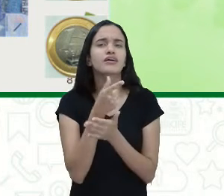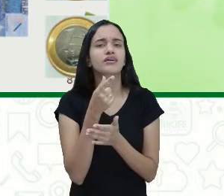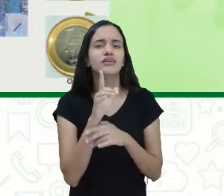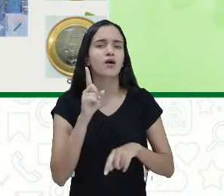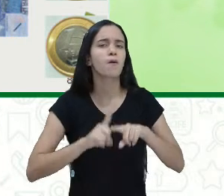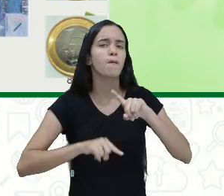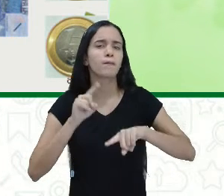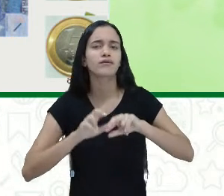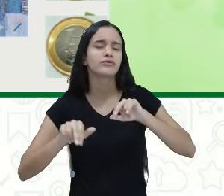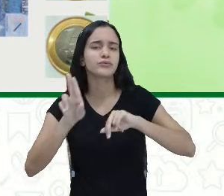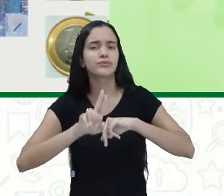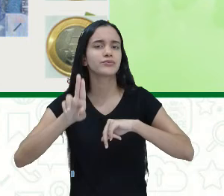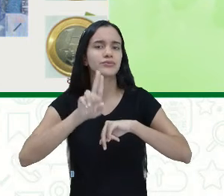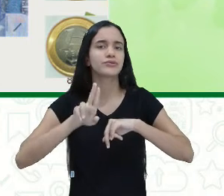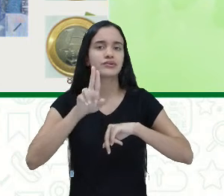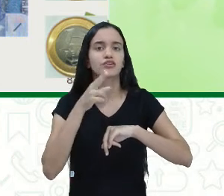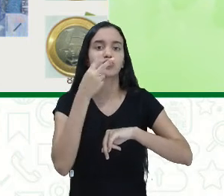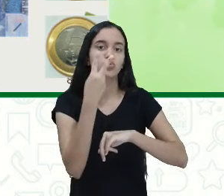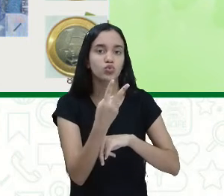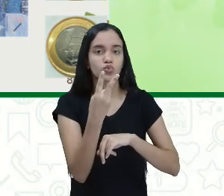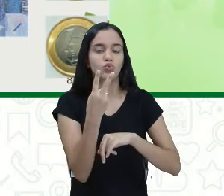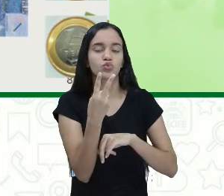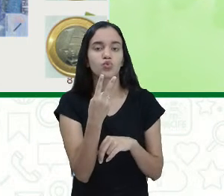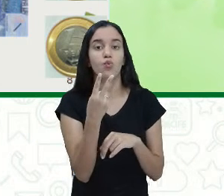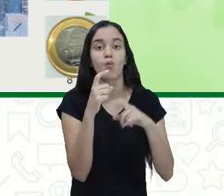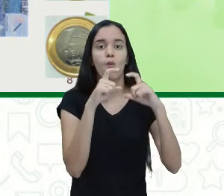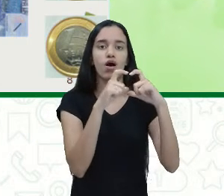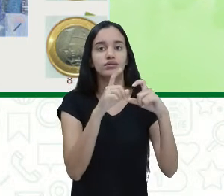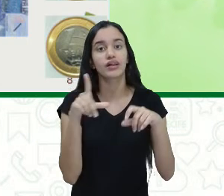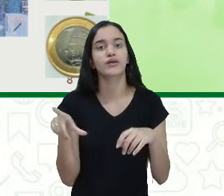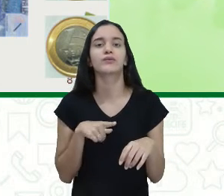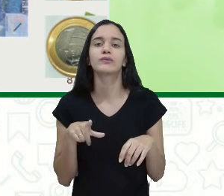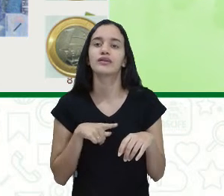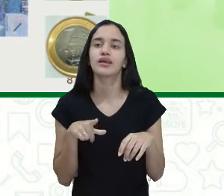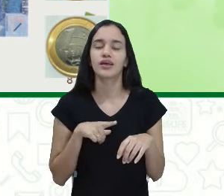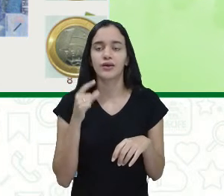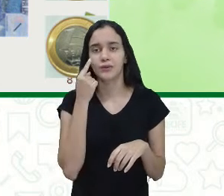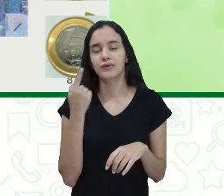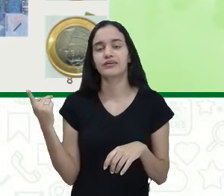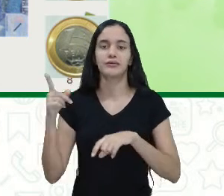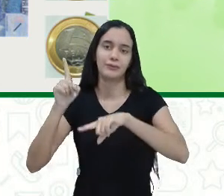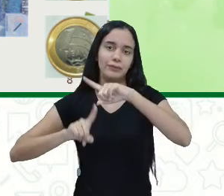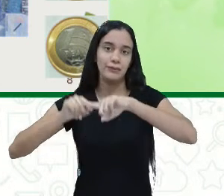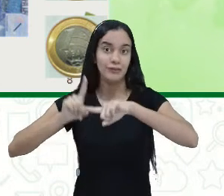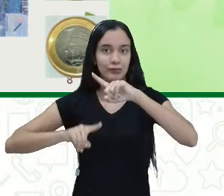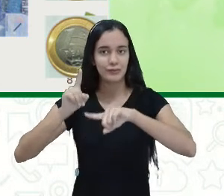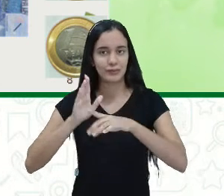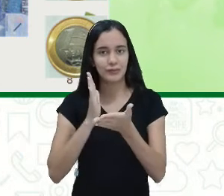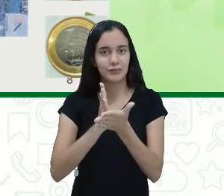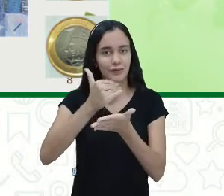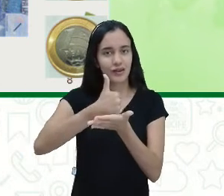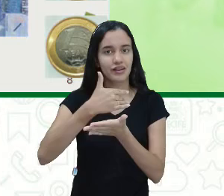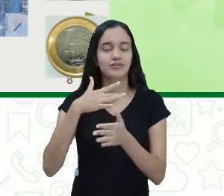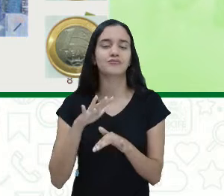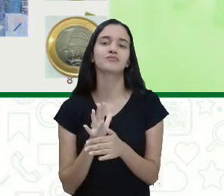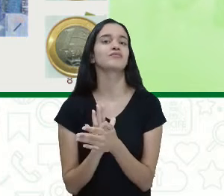produto usando duas cédulas? Eu tenho que esse produto aí, né? Essa fatia de